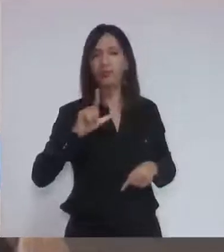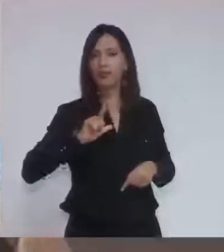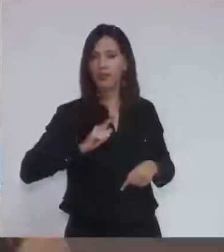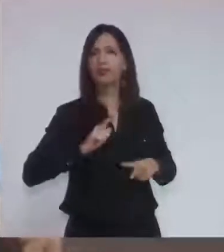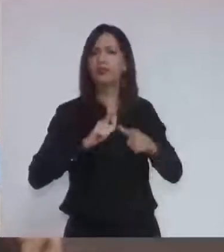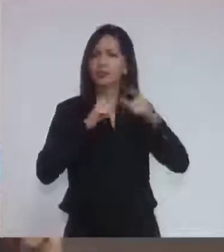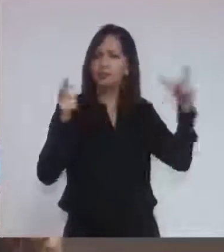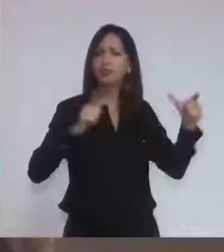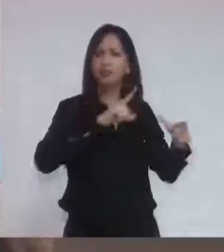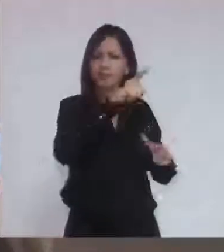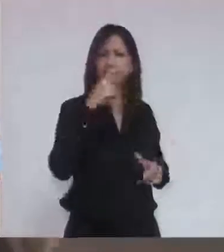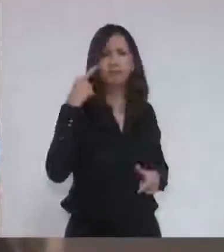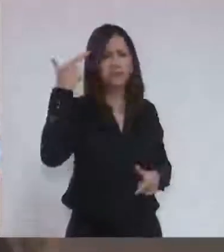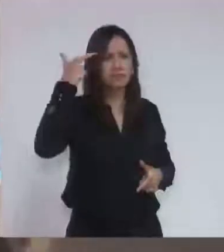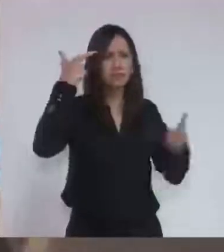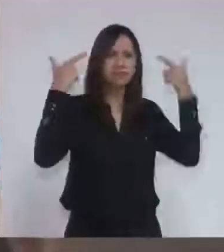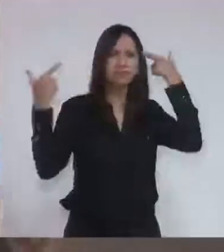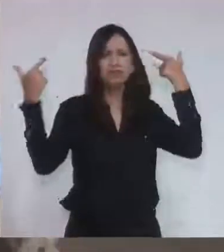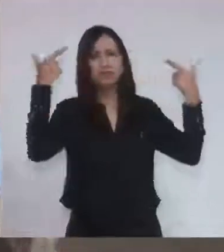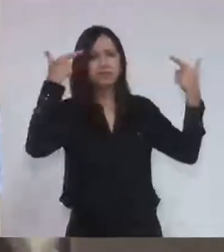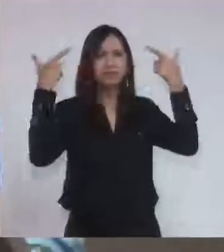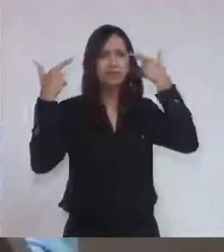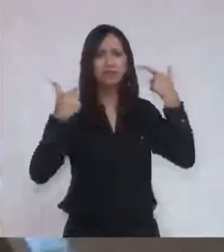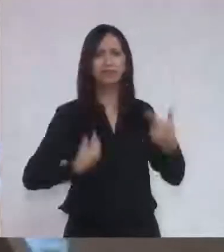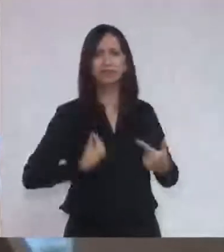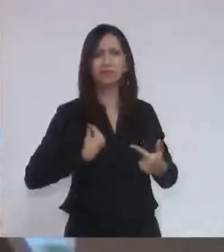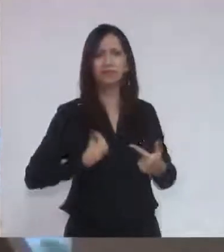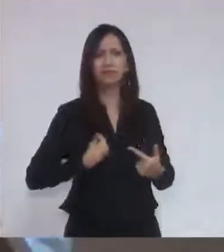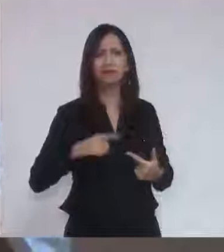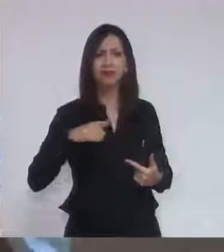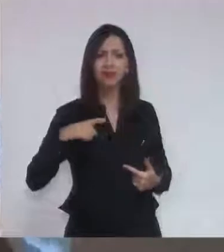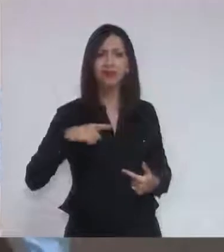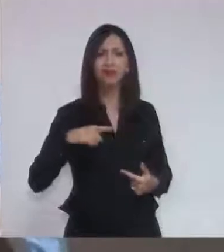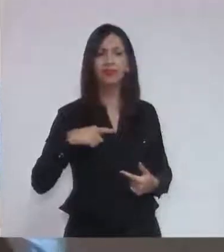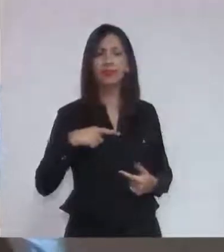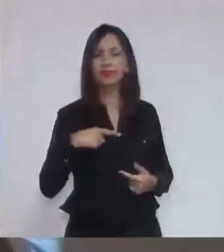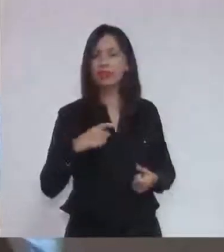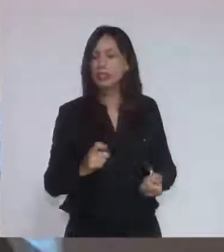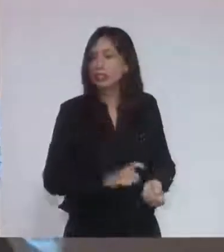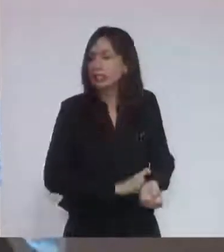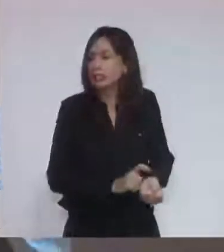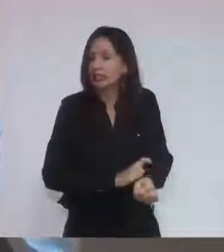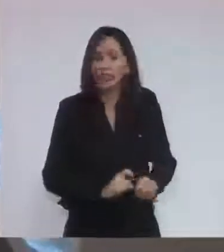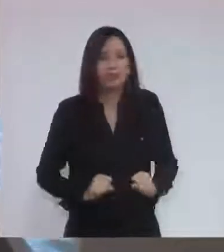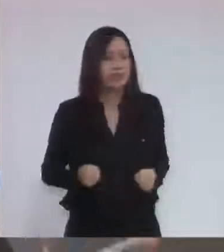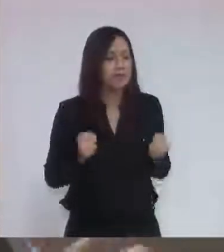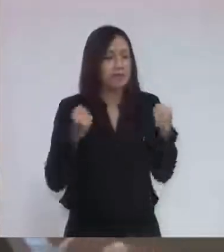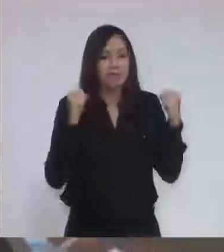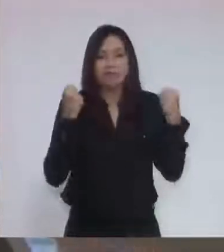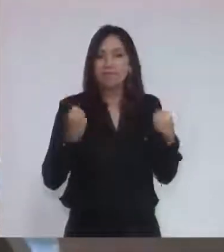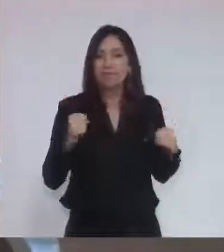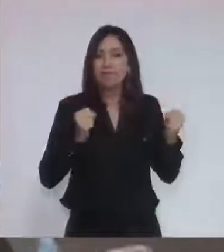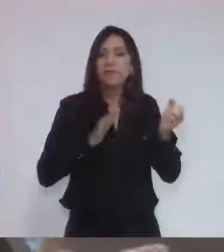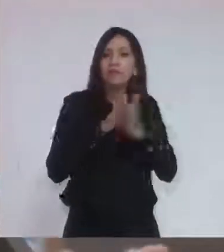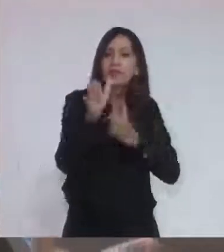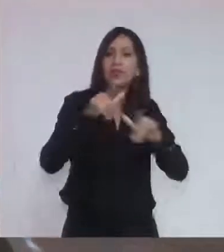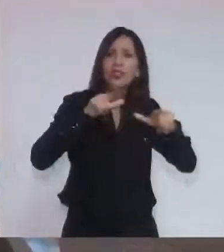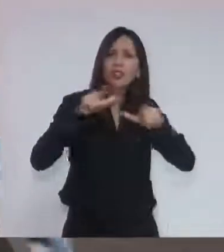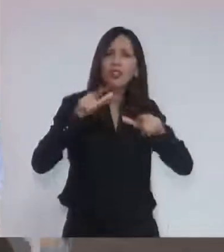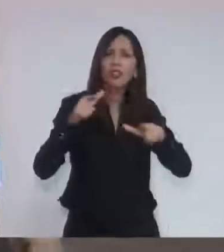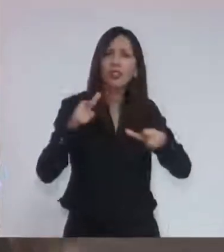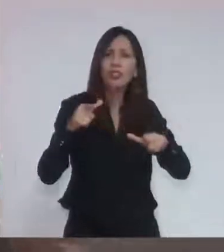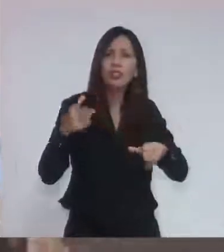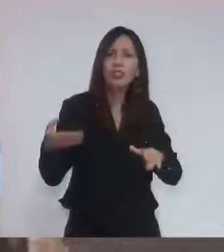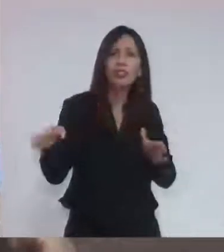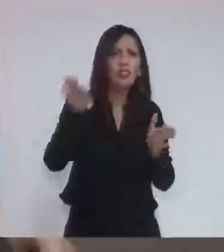de situação. E aí o morador estava, de fato, muito nervoso e com razão, porque ele saiu para trabalhar e quando